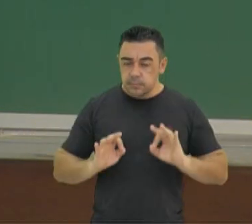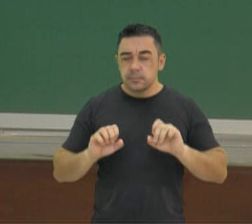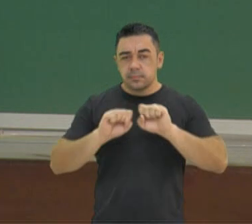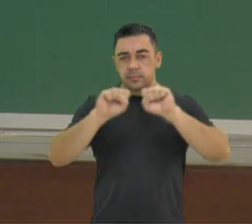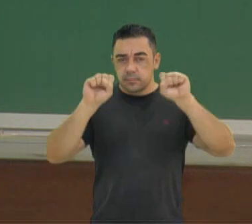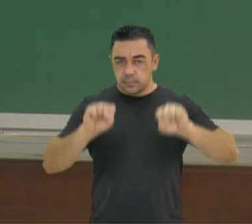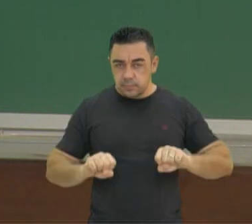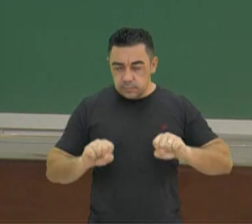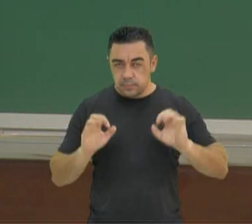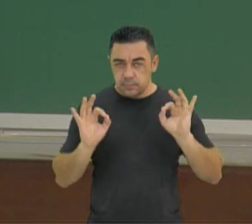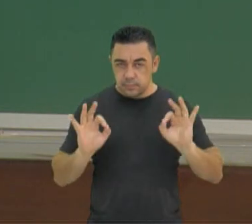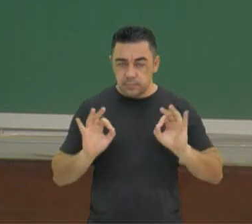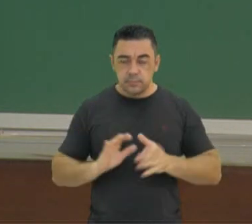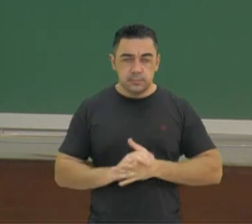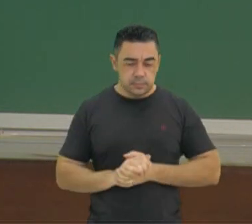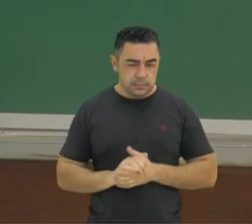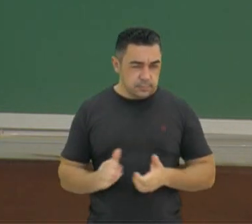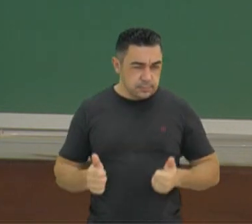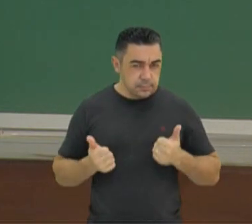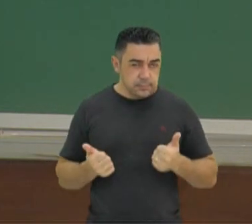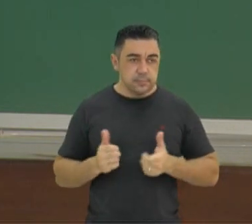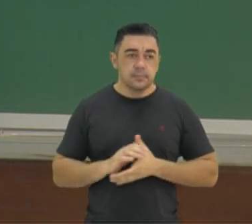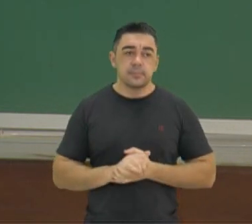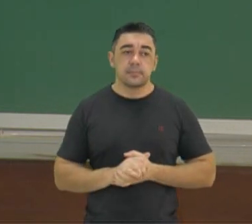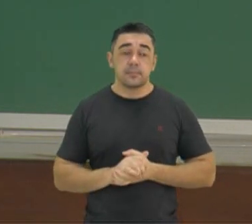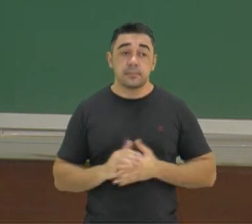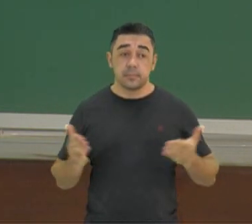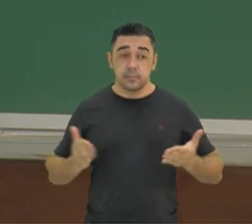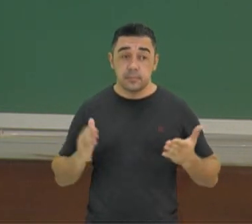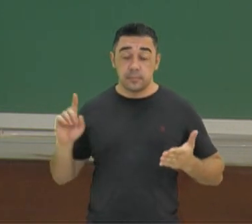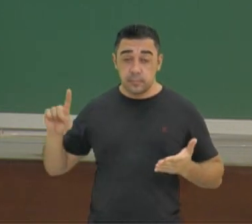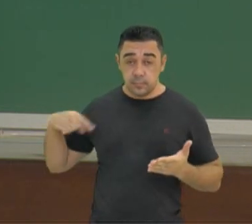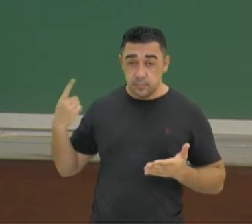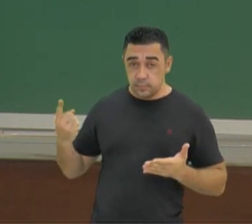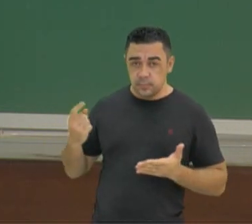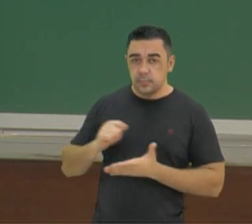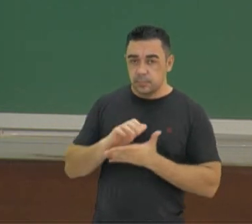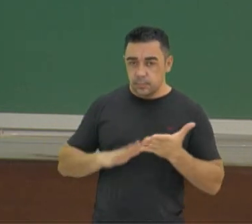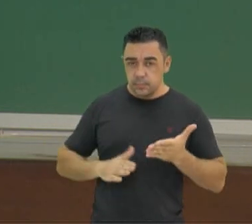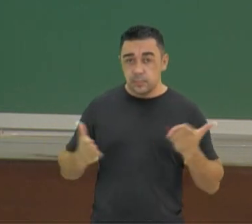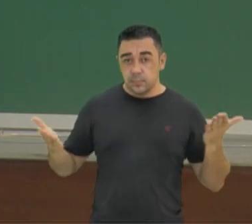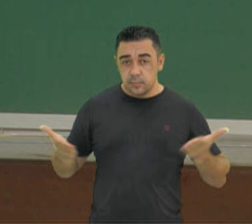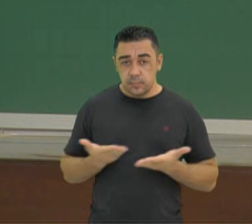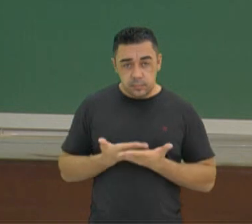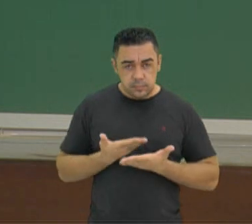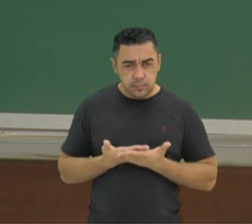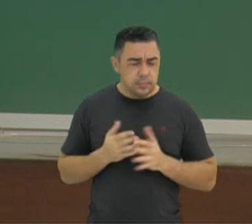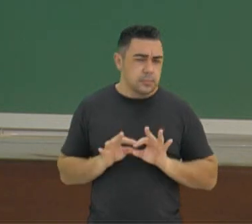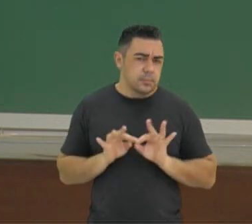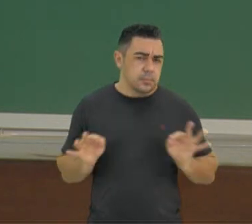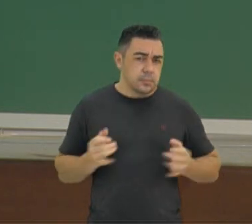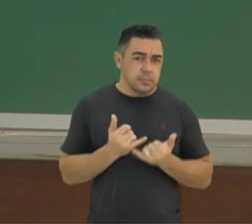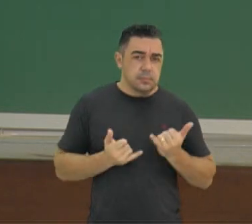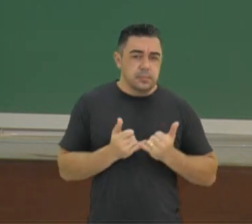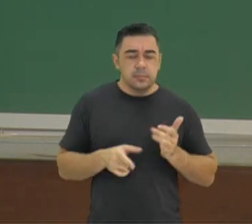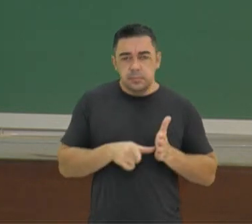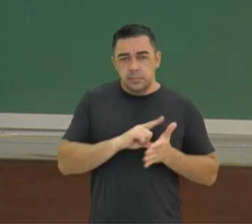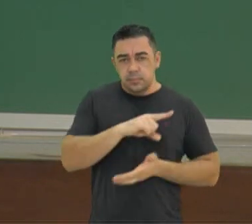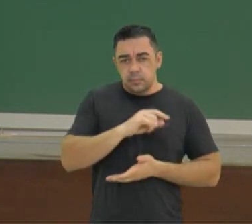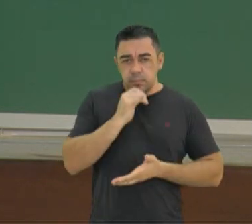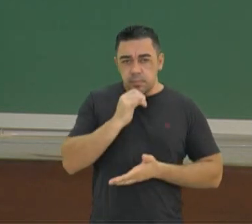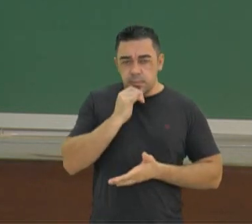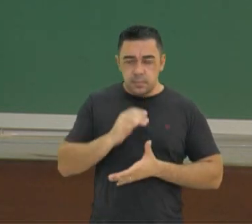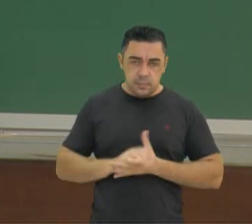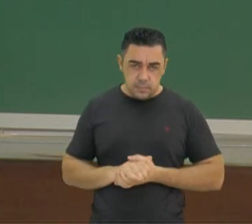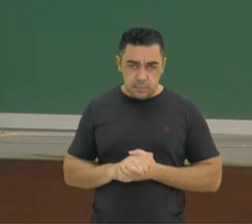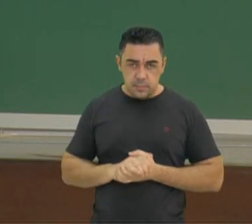de equações montado. Tudo bem? Então, agora aqui eu tenho o primeiro exercício da aula de hoje, ele é bem semelhante ao nosso exemplo.